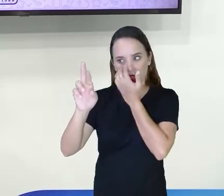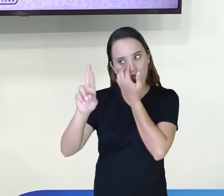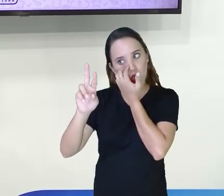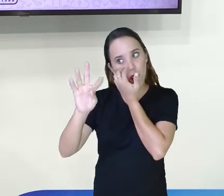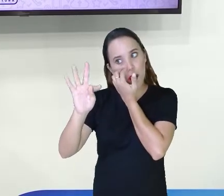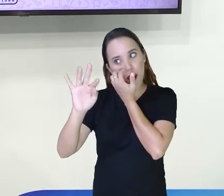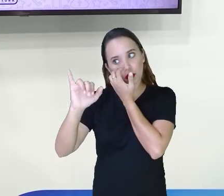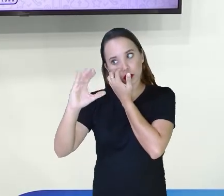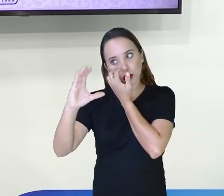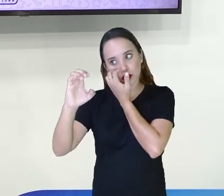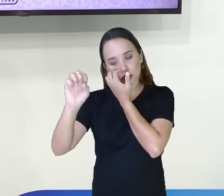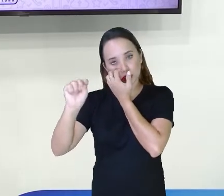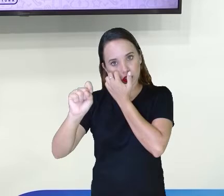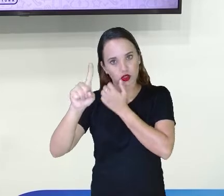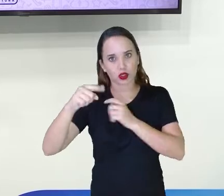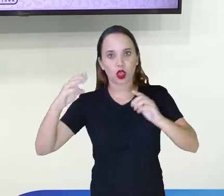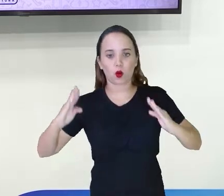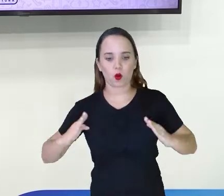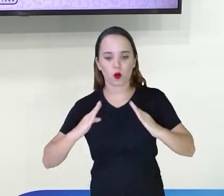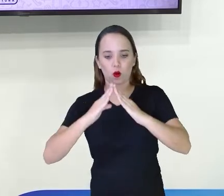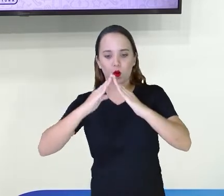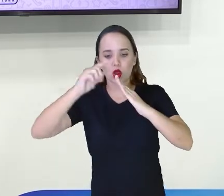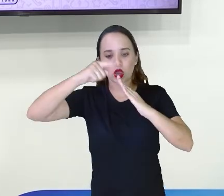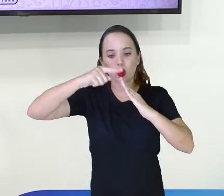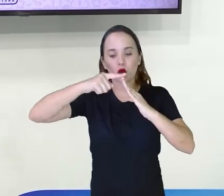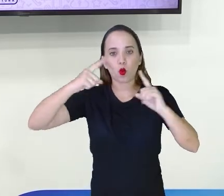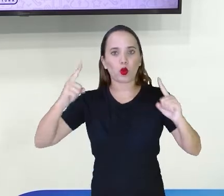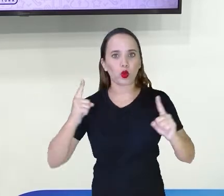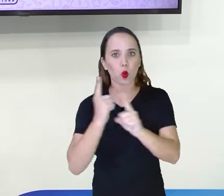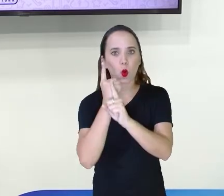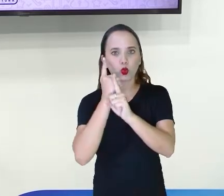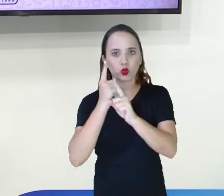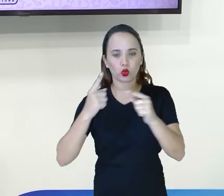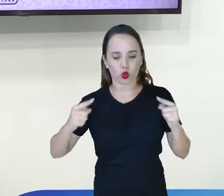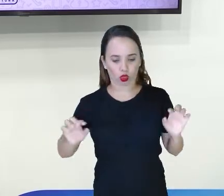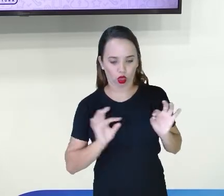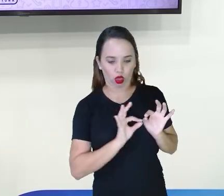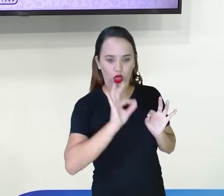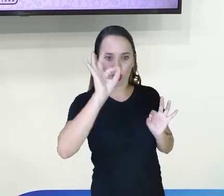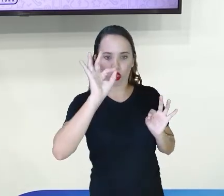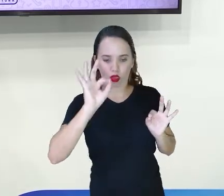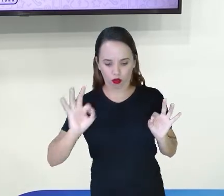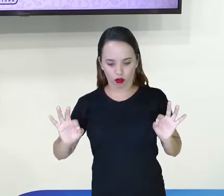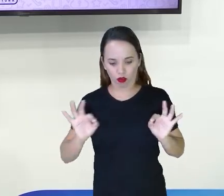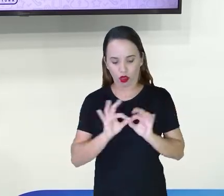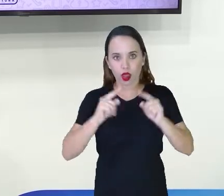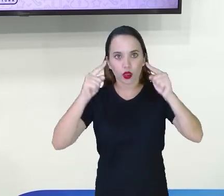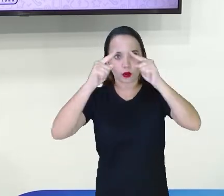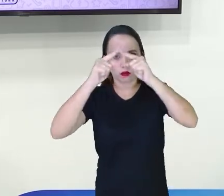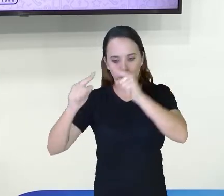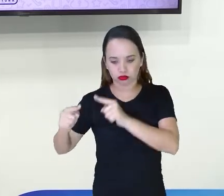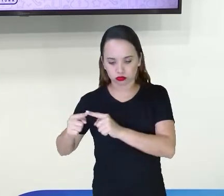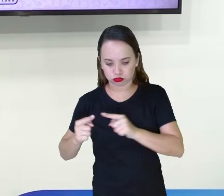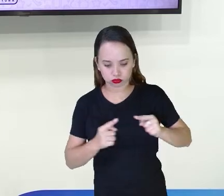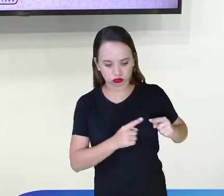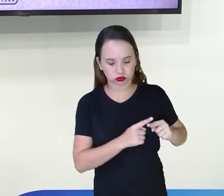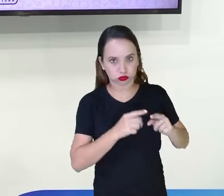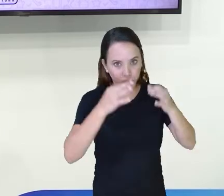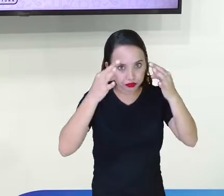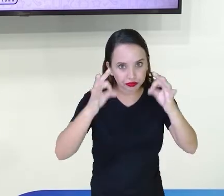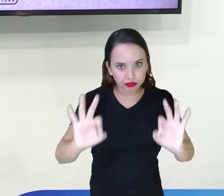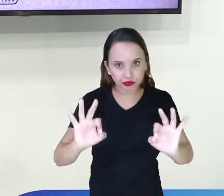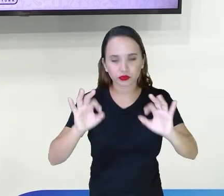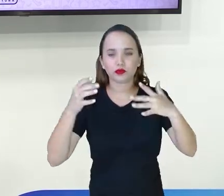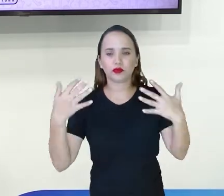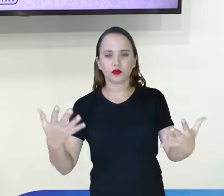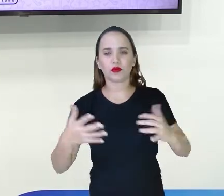entre as minhas arestas e que vão formar as minhas faces. Beleza? Tranquilo, isso